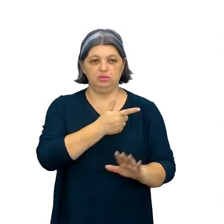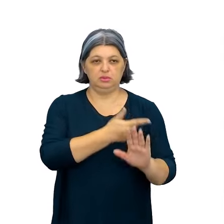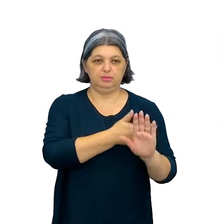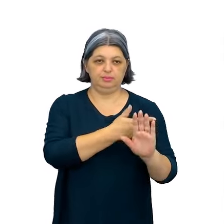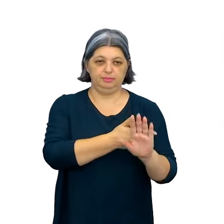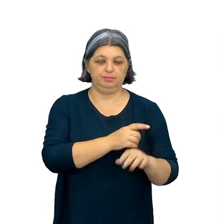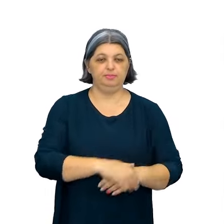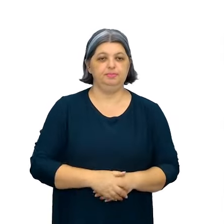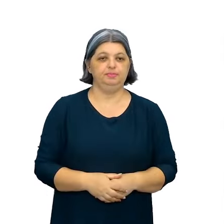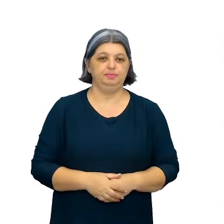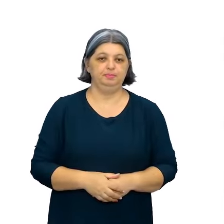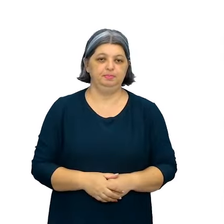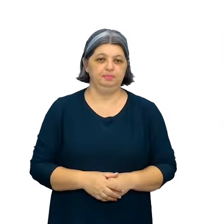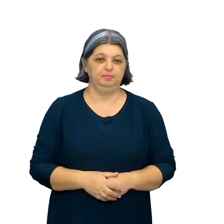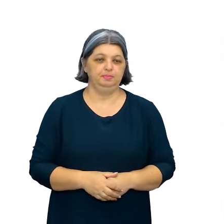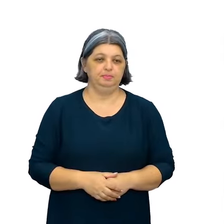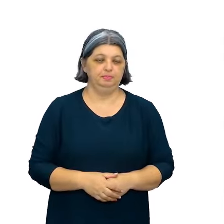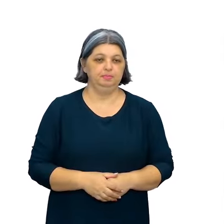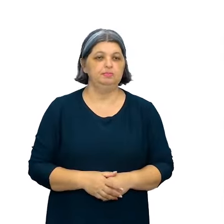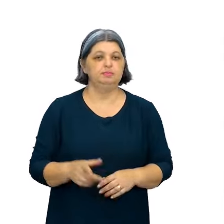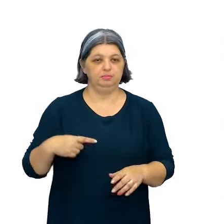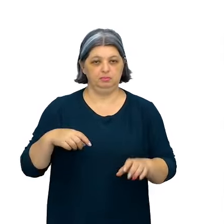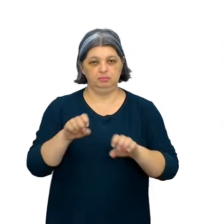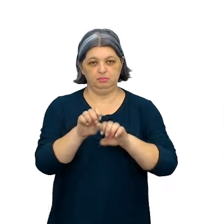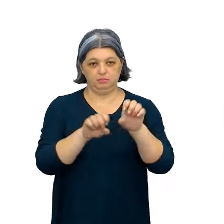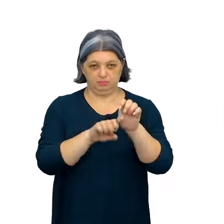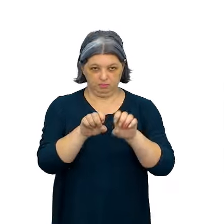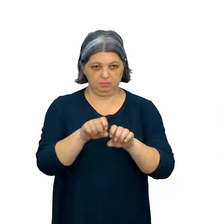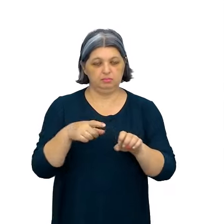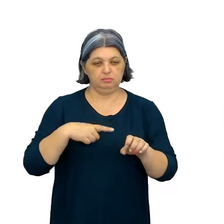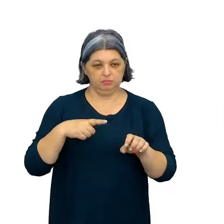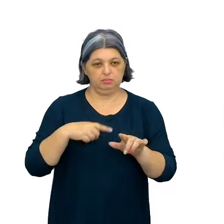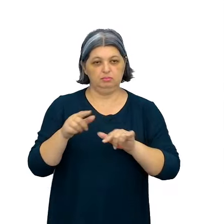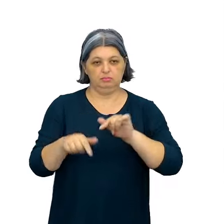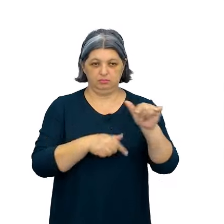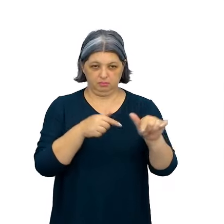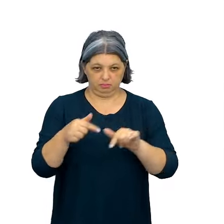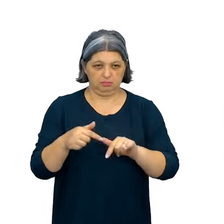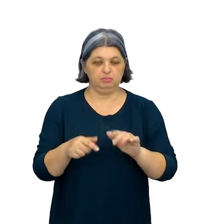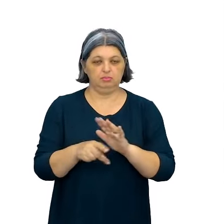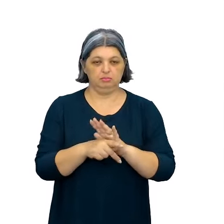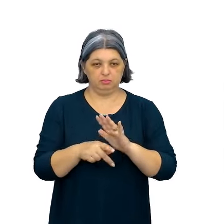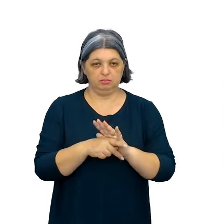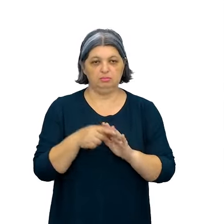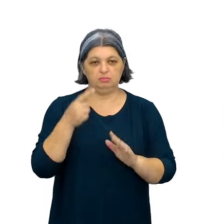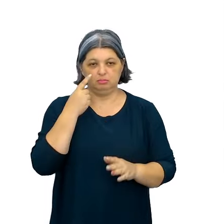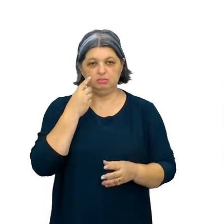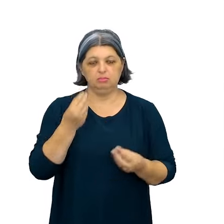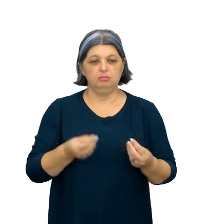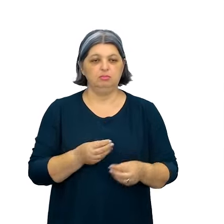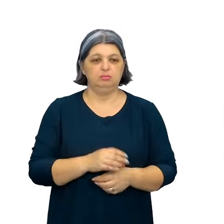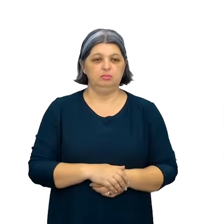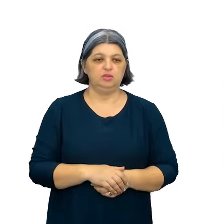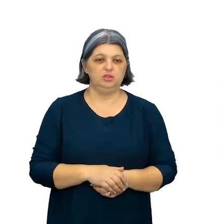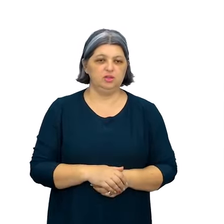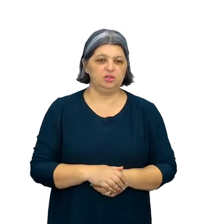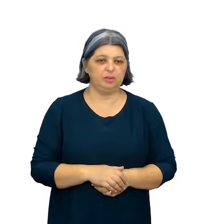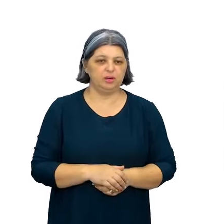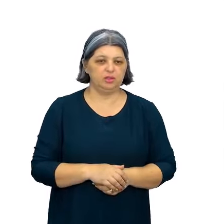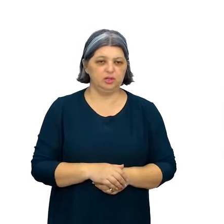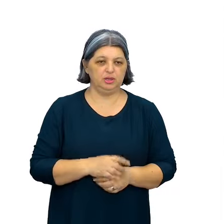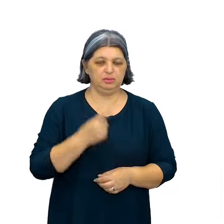chegamos a estrutura que nós temos, né, de trabalhar aqui no material Aprender Sempre, a partir